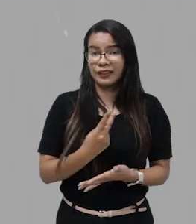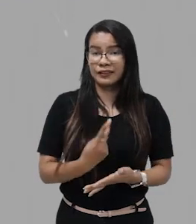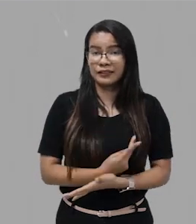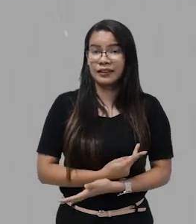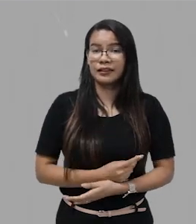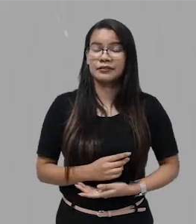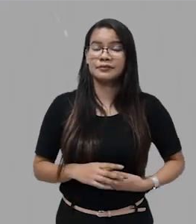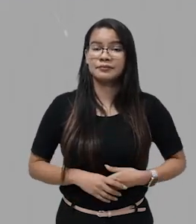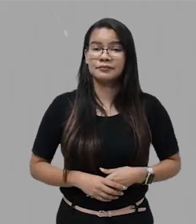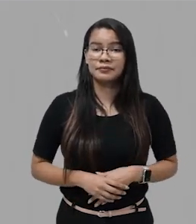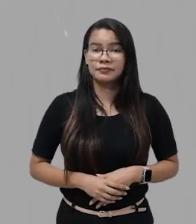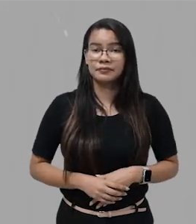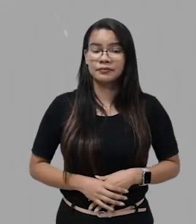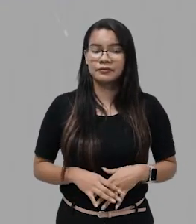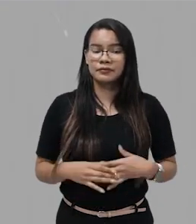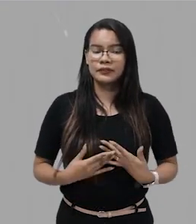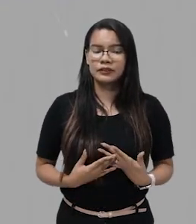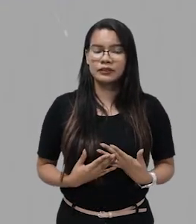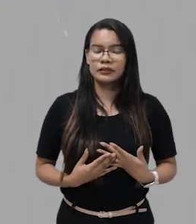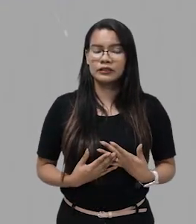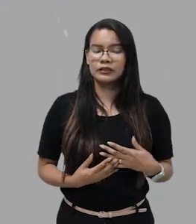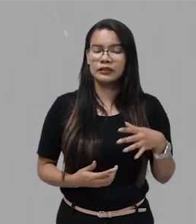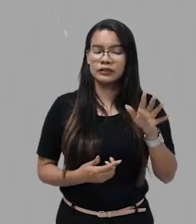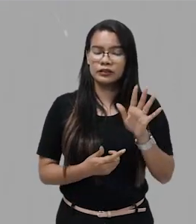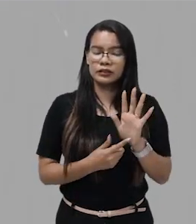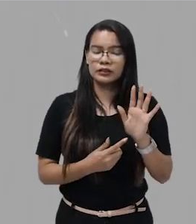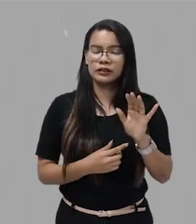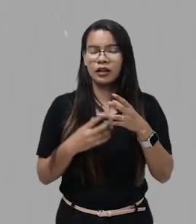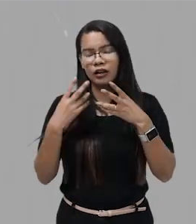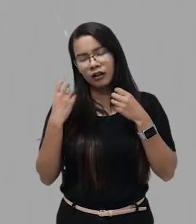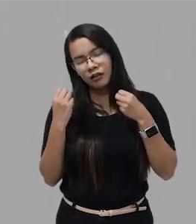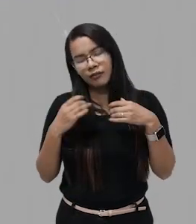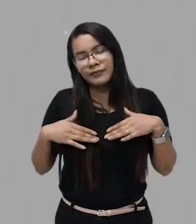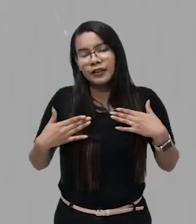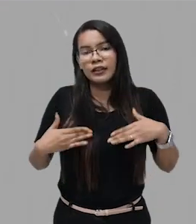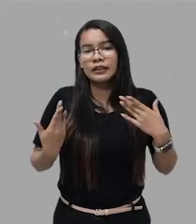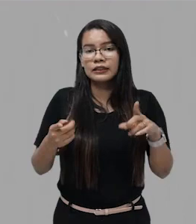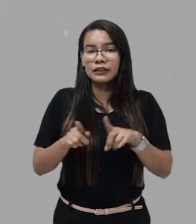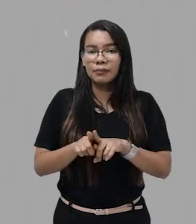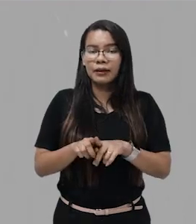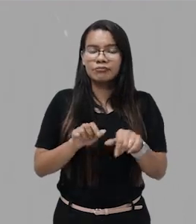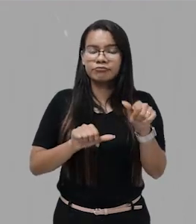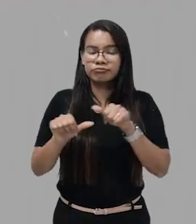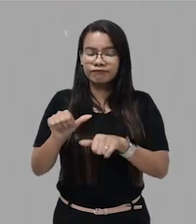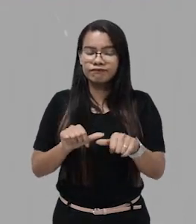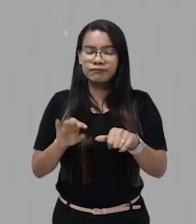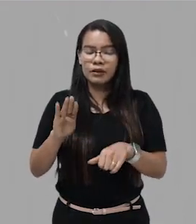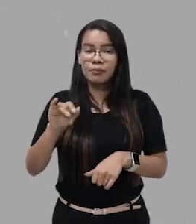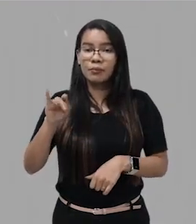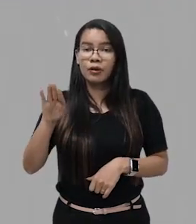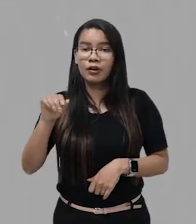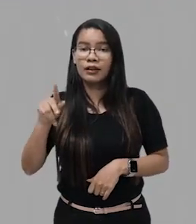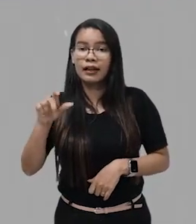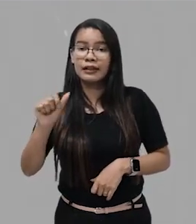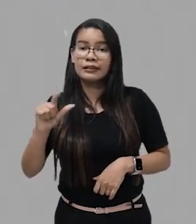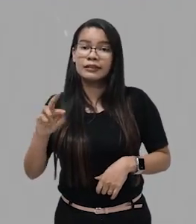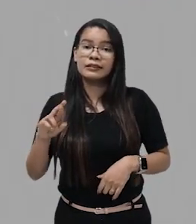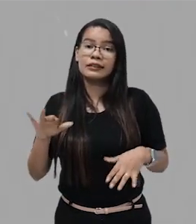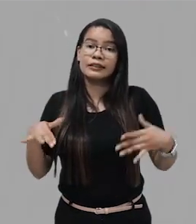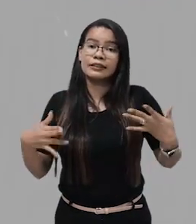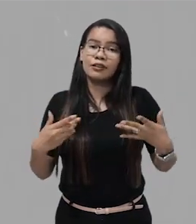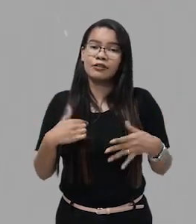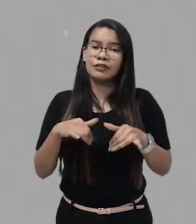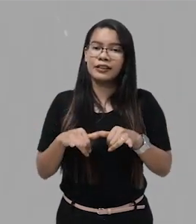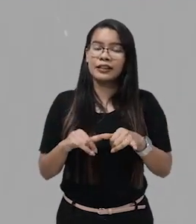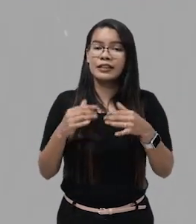também é biológico. Então, efeitos colaterais, insônia, euforia e transtorno bipolar. Então, galerinha, eu vou ficando por aqui. Eu espero que